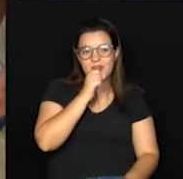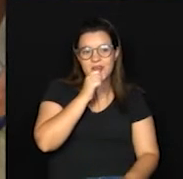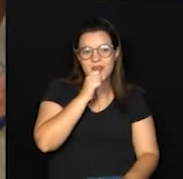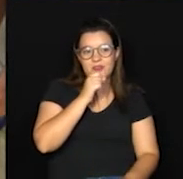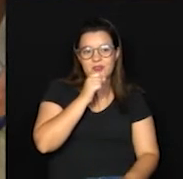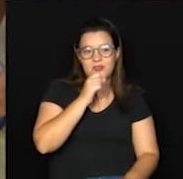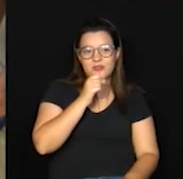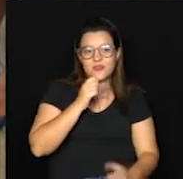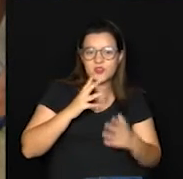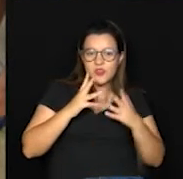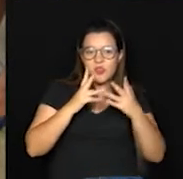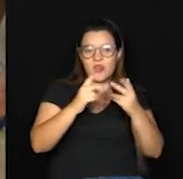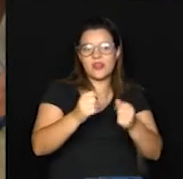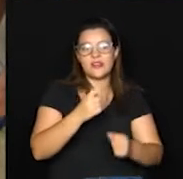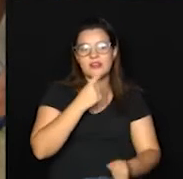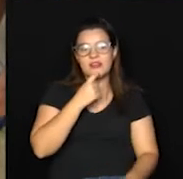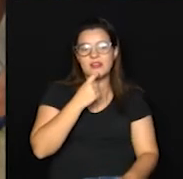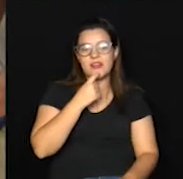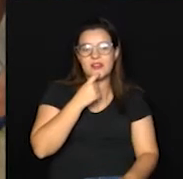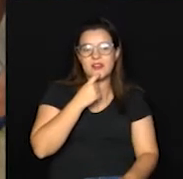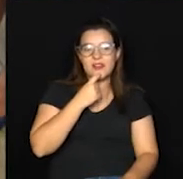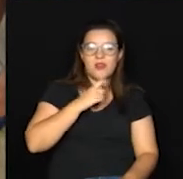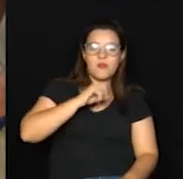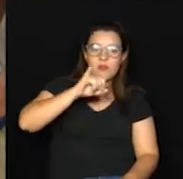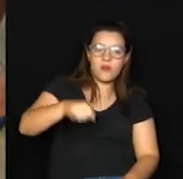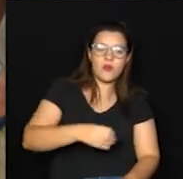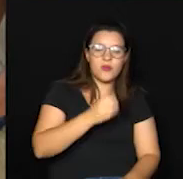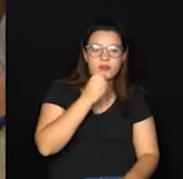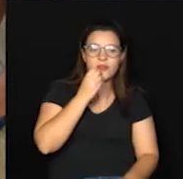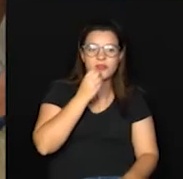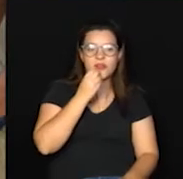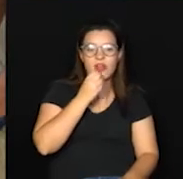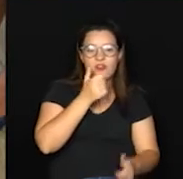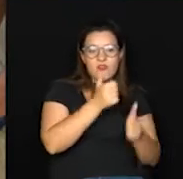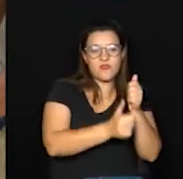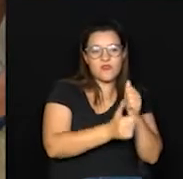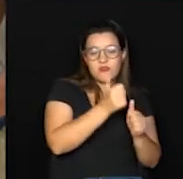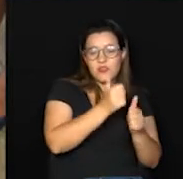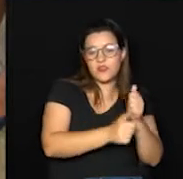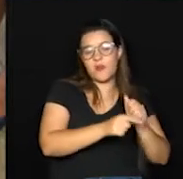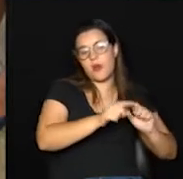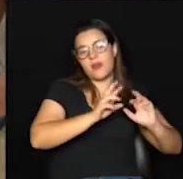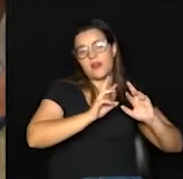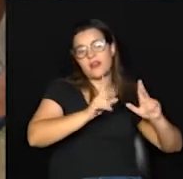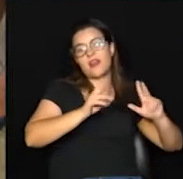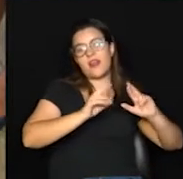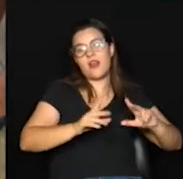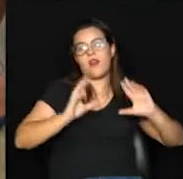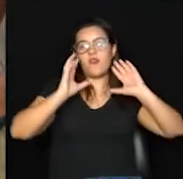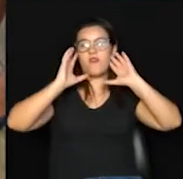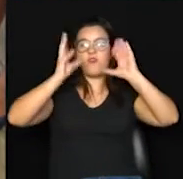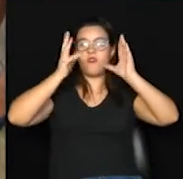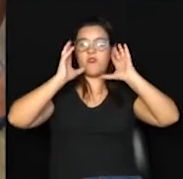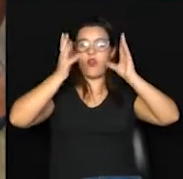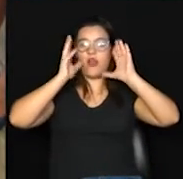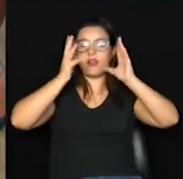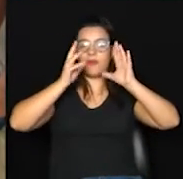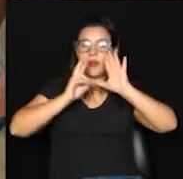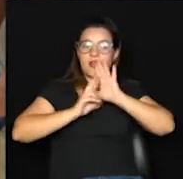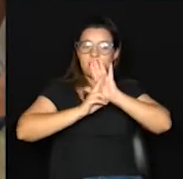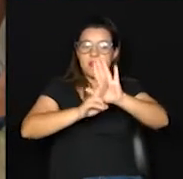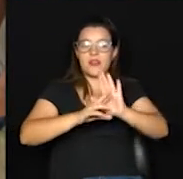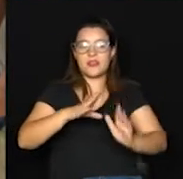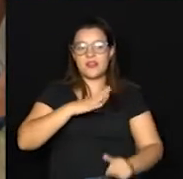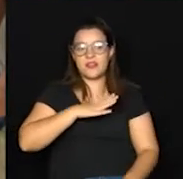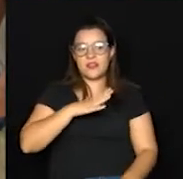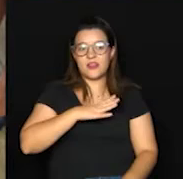campineiros tiveram esta oportunidade de gritar "é campeão", não no futebol, mas no voleibol, que representa a nossa cidade, porque